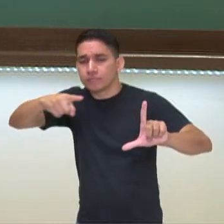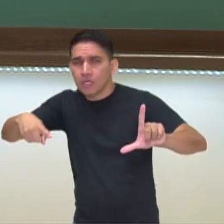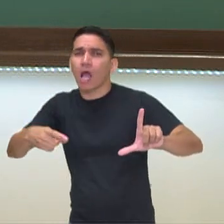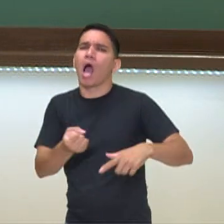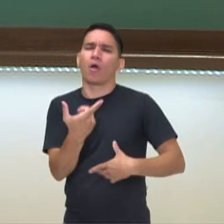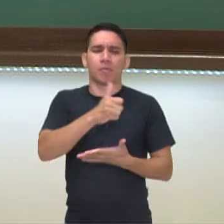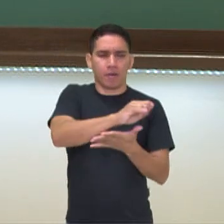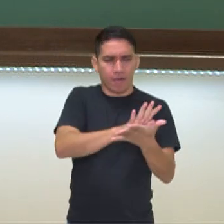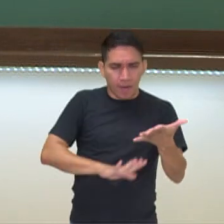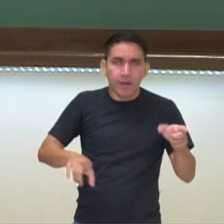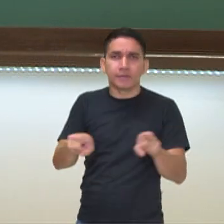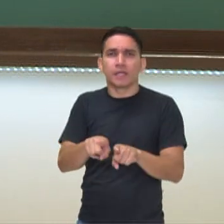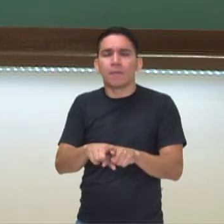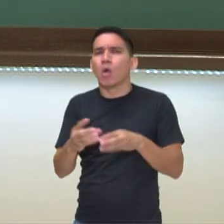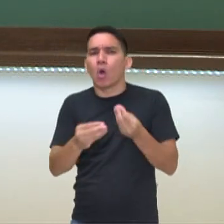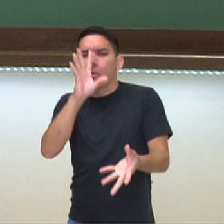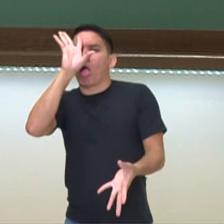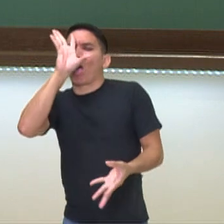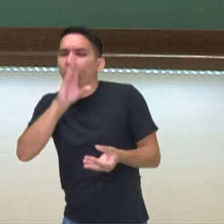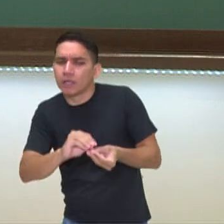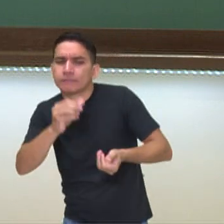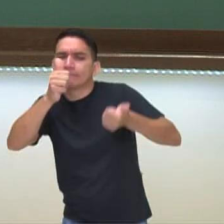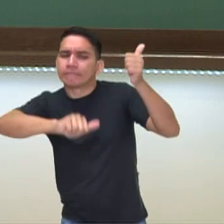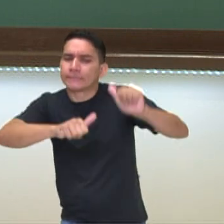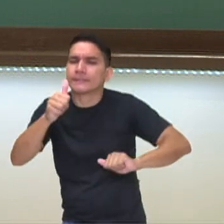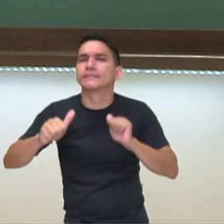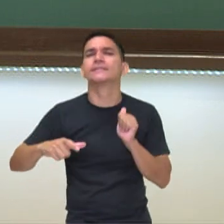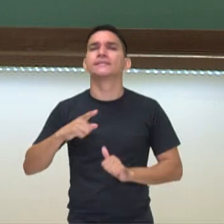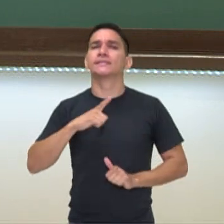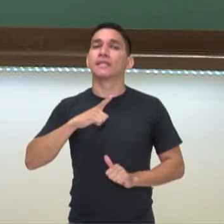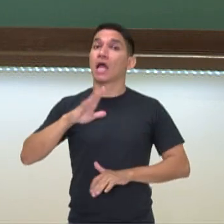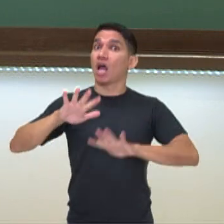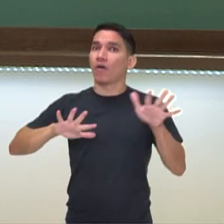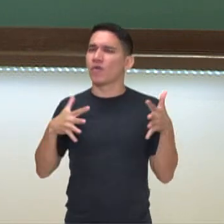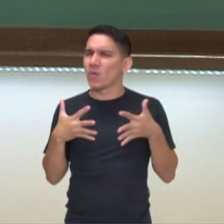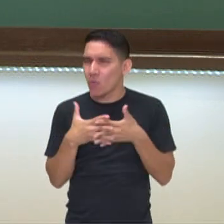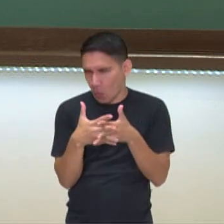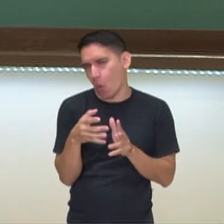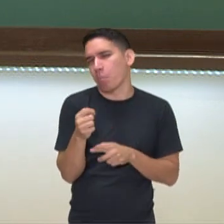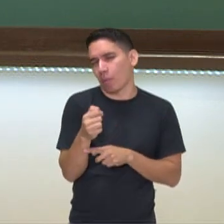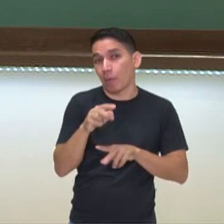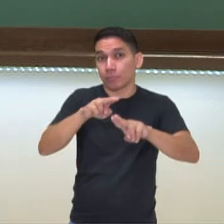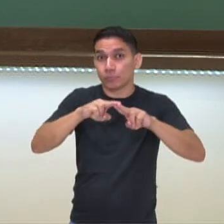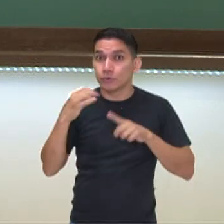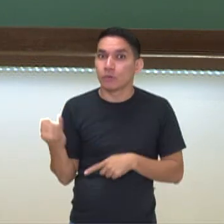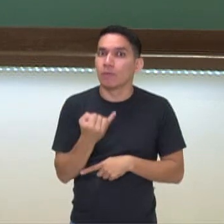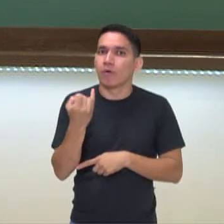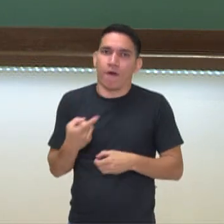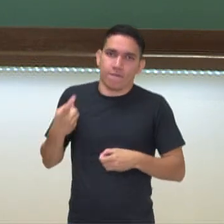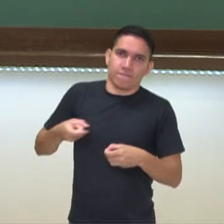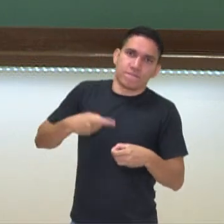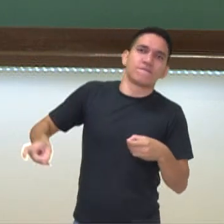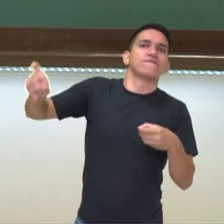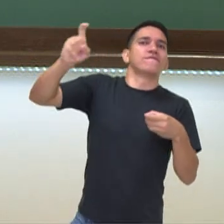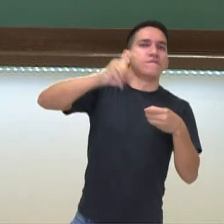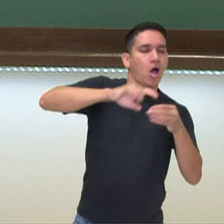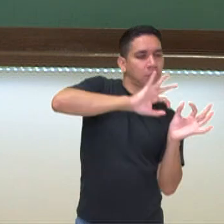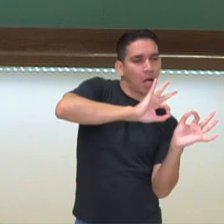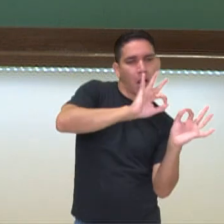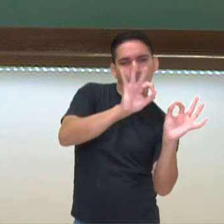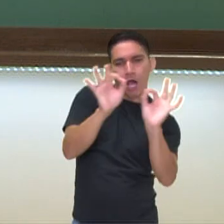exercícios, algumas interpretações aí que talvez, né, podem ter confundido um pouquinho, por isso é importante você retomar, rever ali o